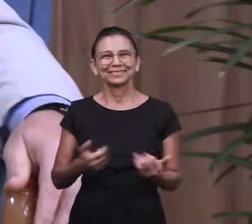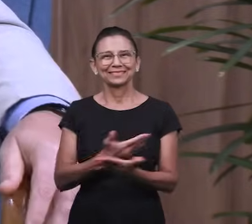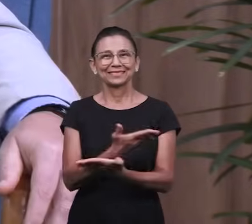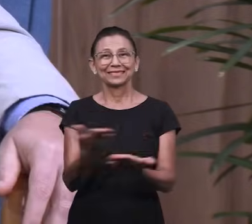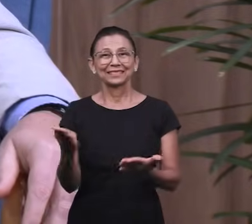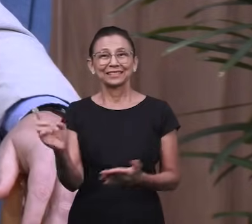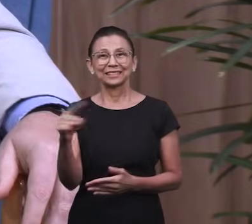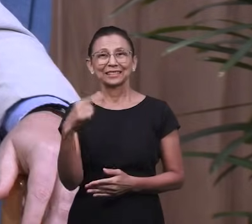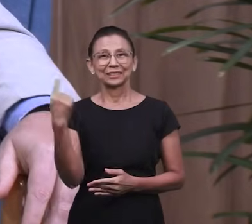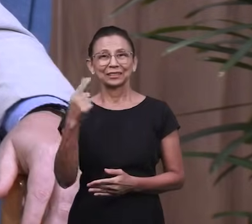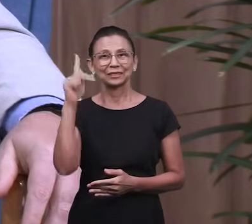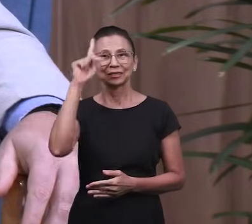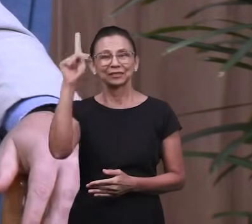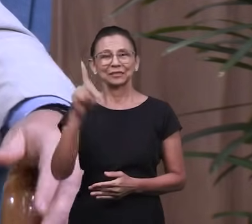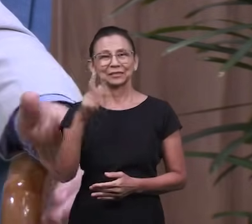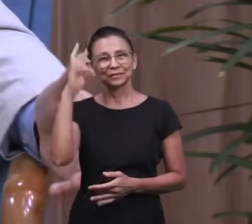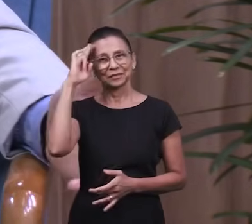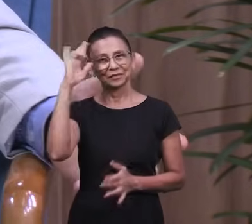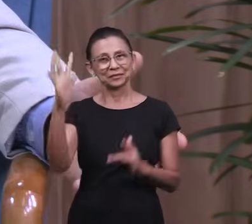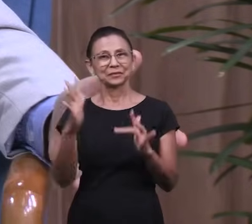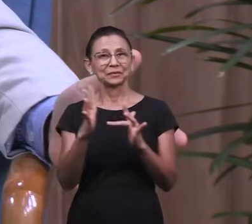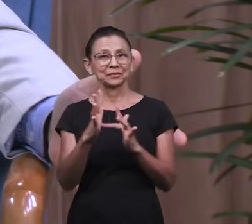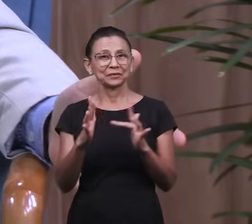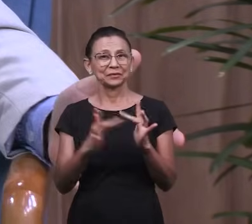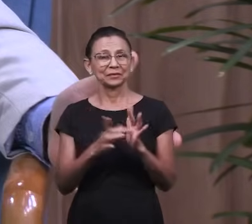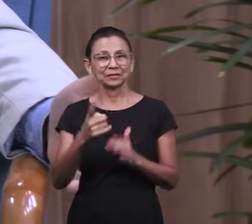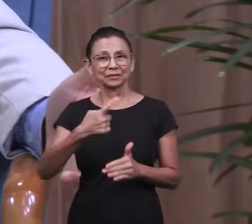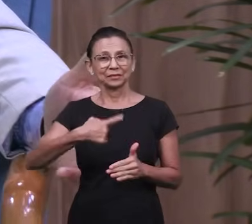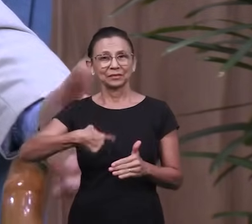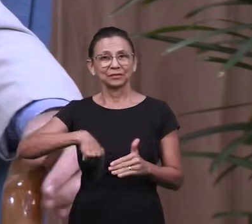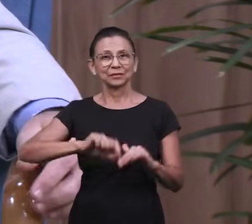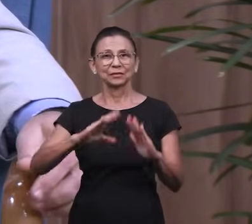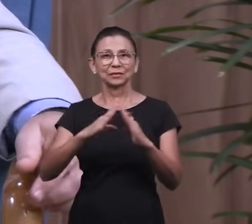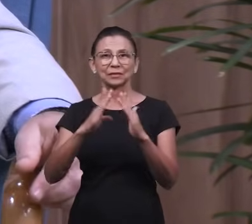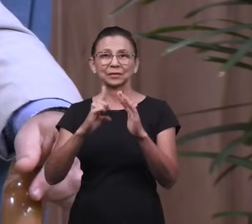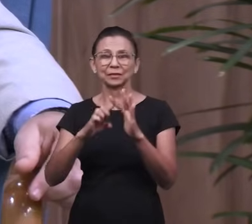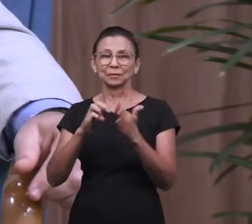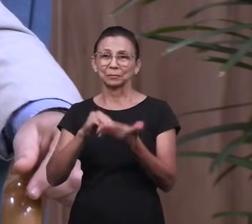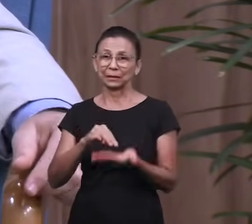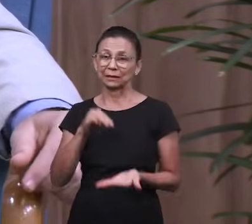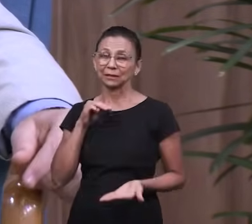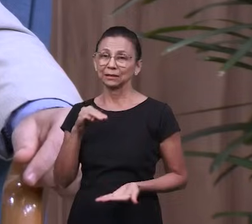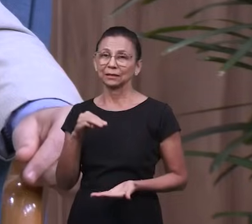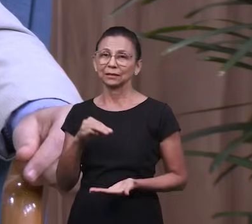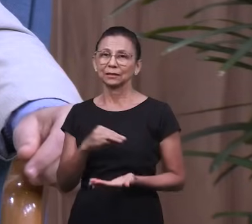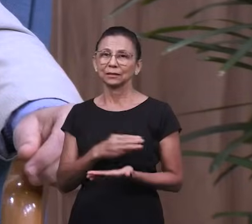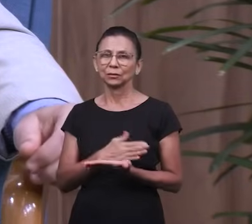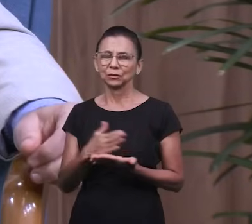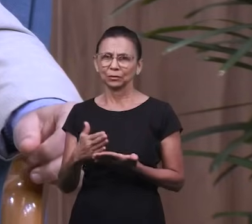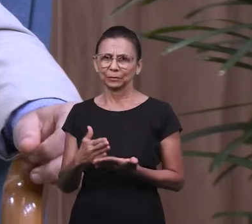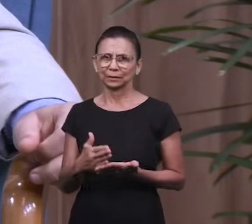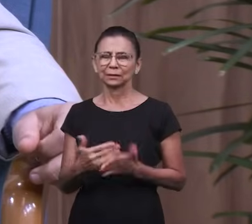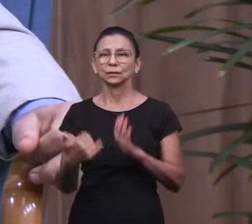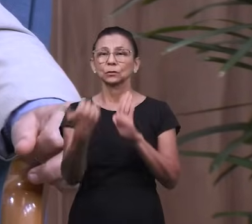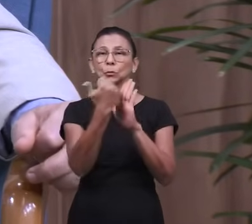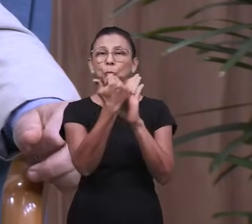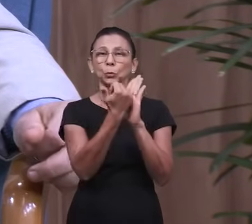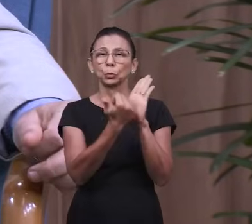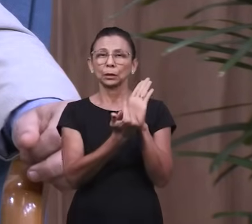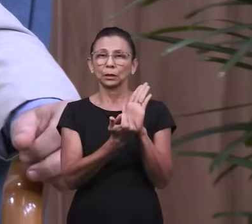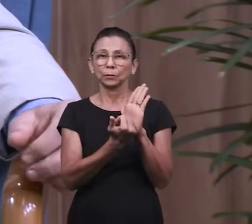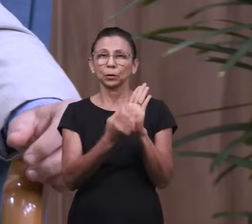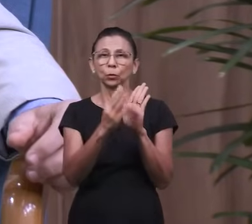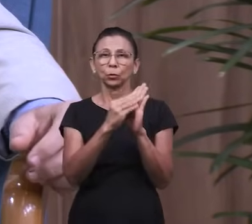Eu saúdo todos vocês que nos assistem com a paz do Senhor Jesus. Nós somos a Igreja Cristã Maranata. Estamos começando agora mais